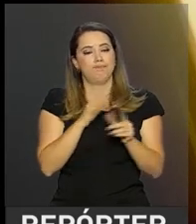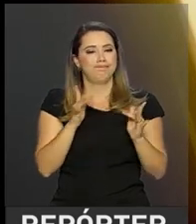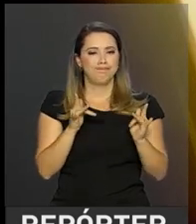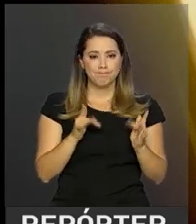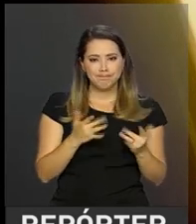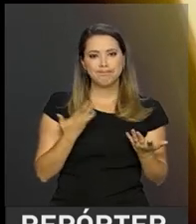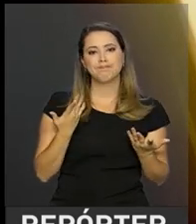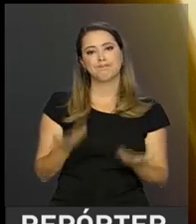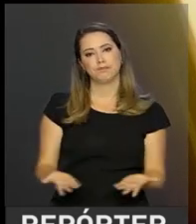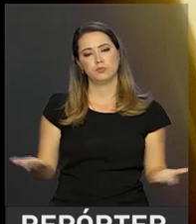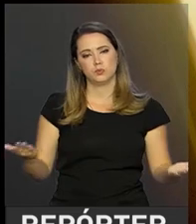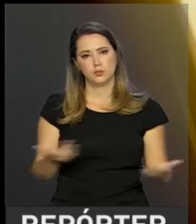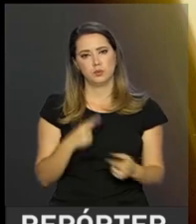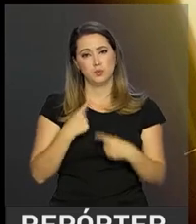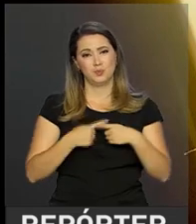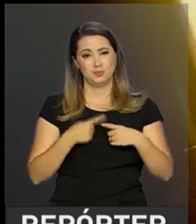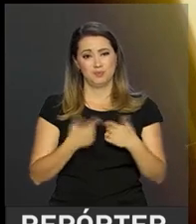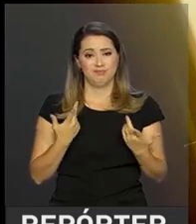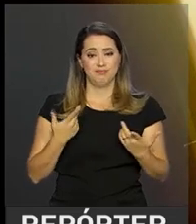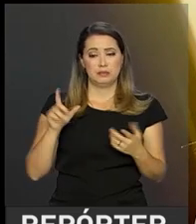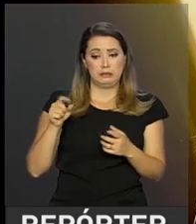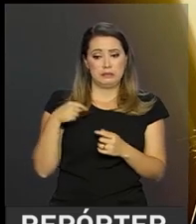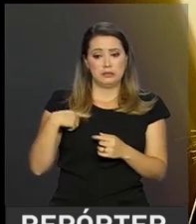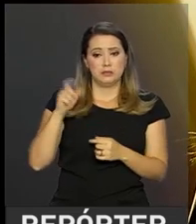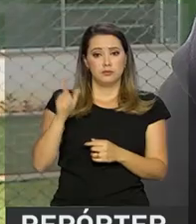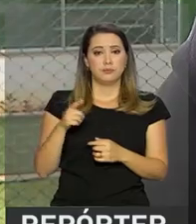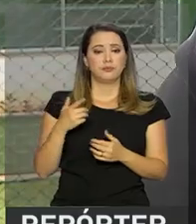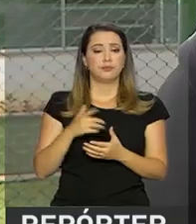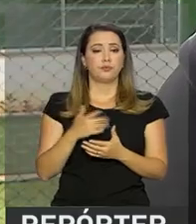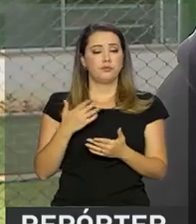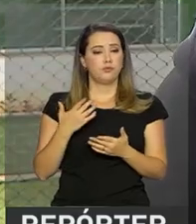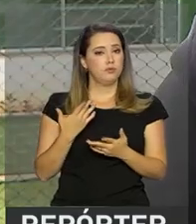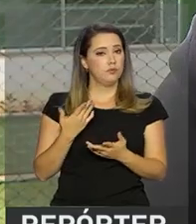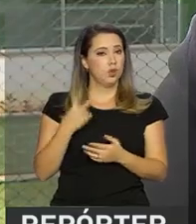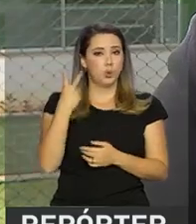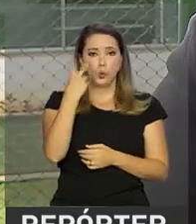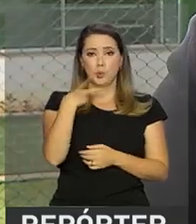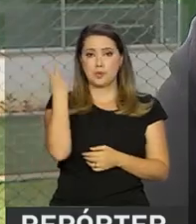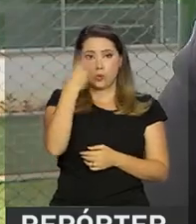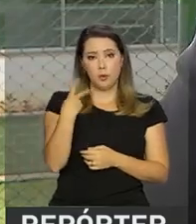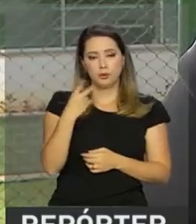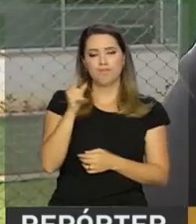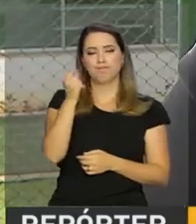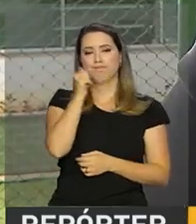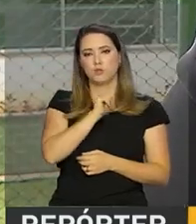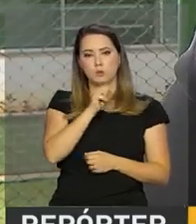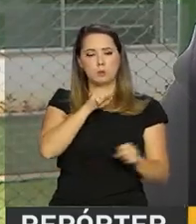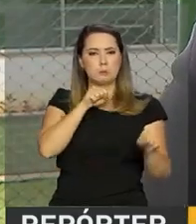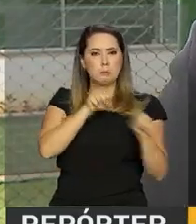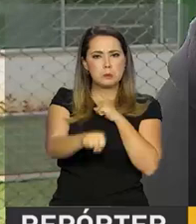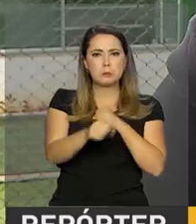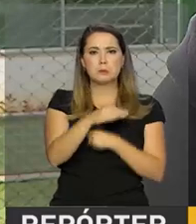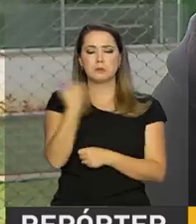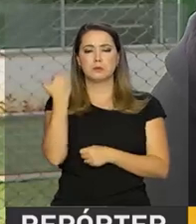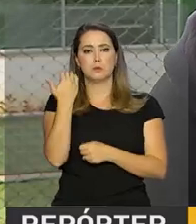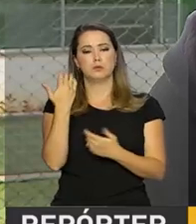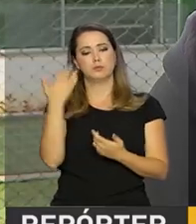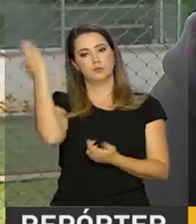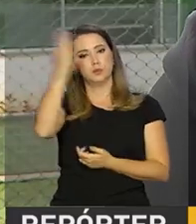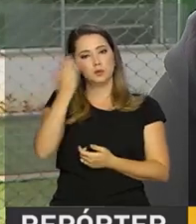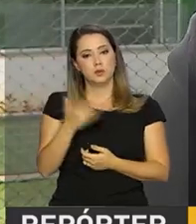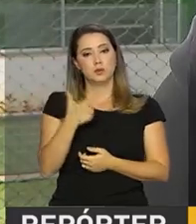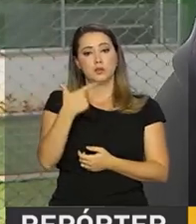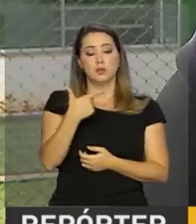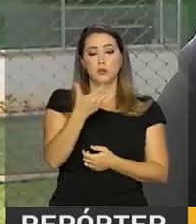o relação ao jogo com um rácio novamente a cada duas horas uma mulher é assassinada no brasil em 2016